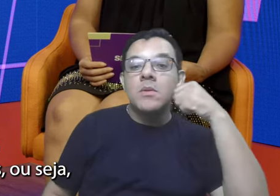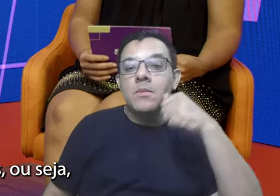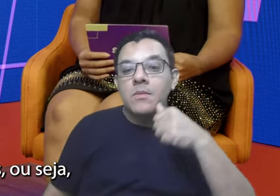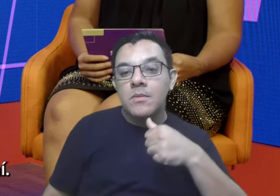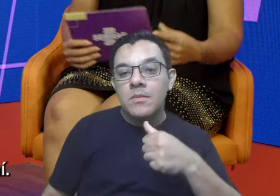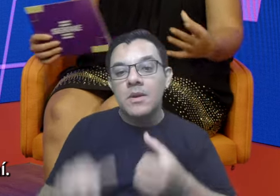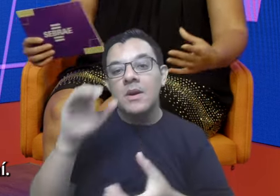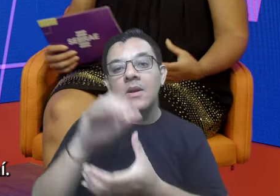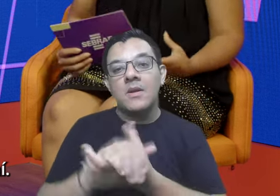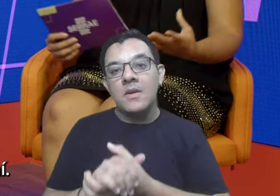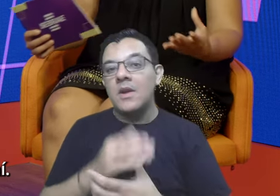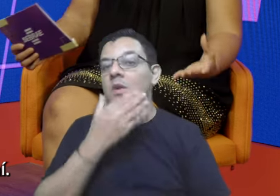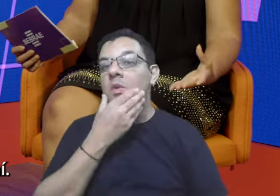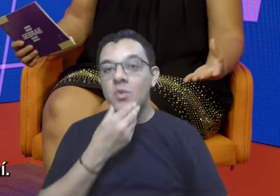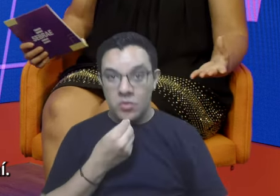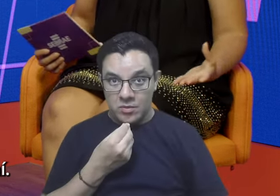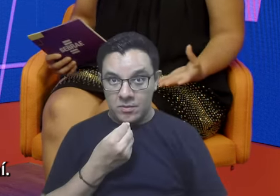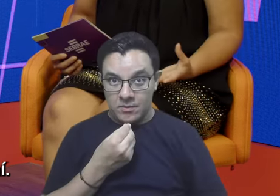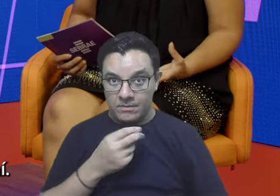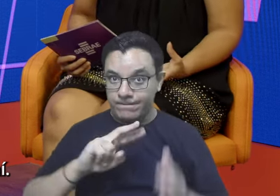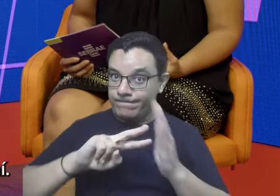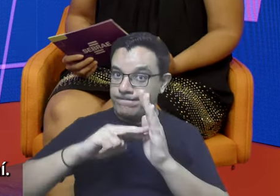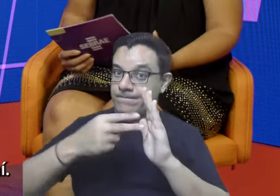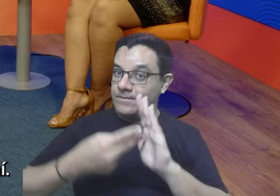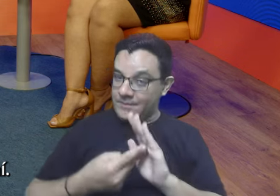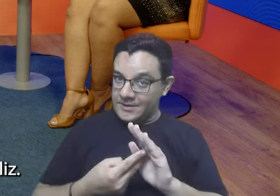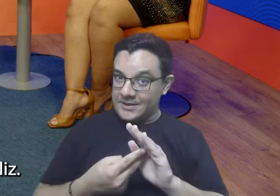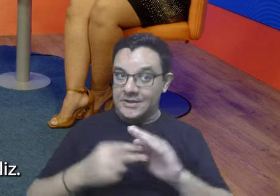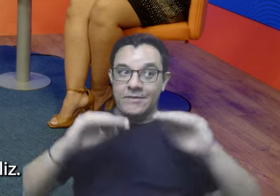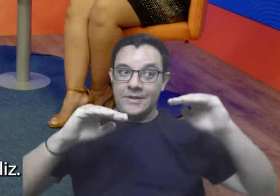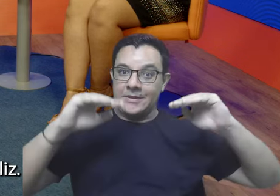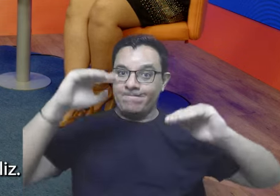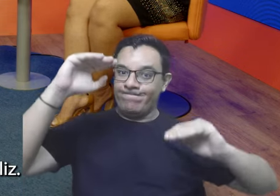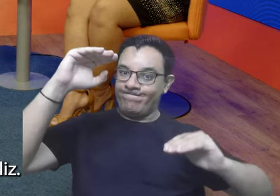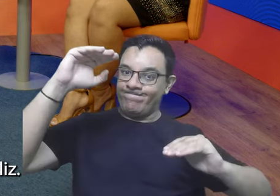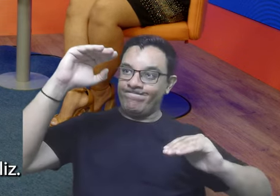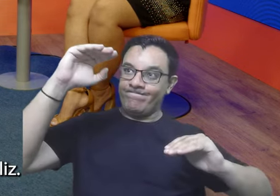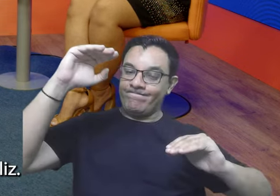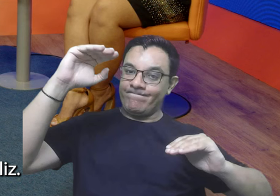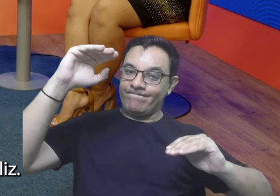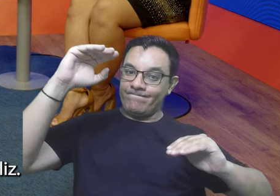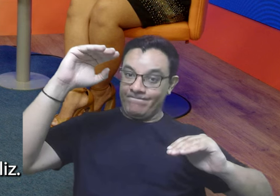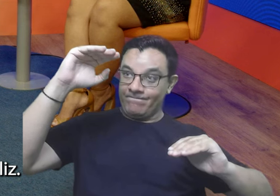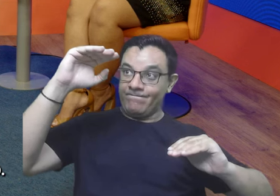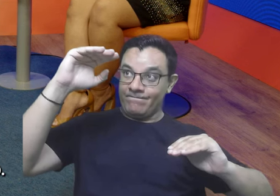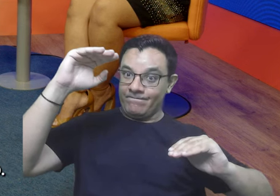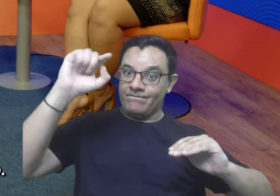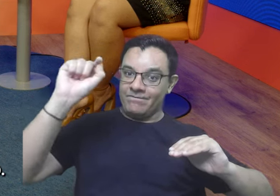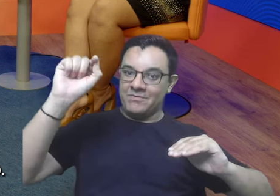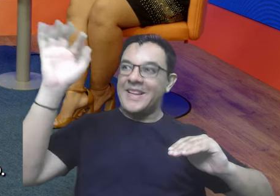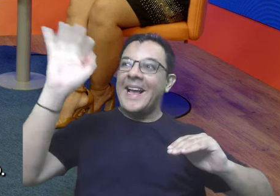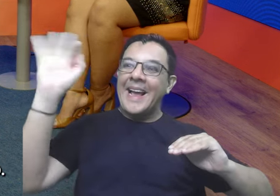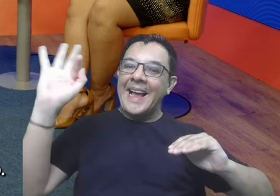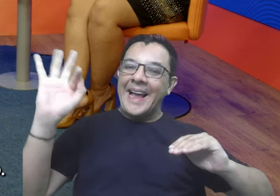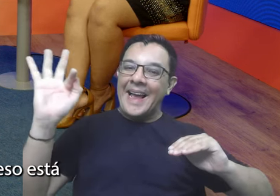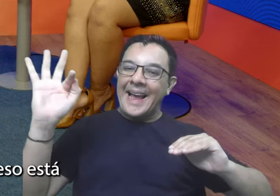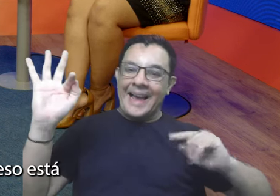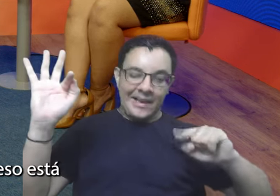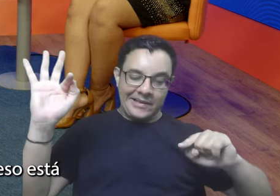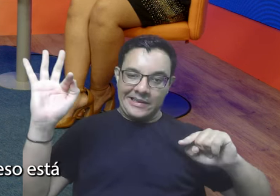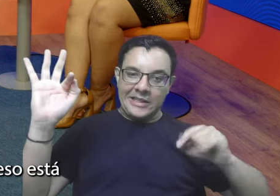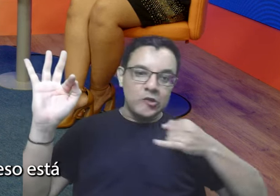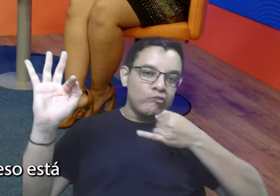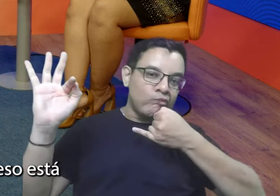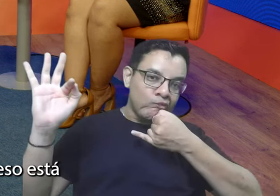seja tá desproporcional isso daí essa essa essa equação Então tem alguém muito feliz muito